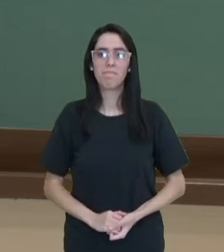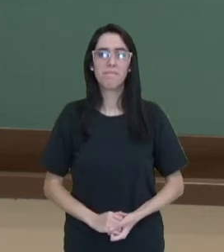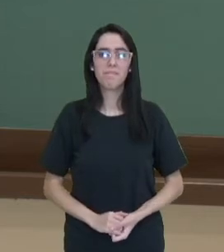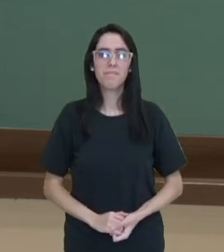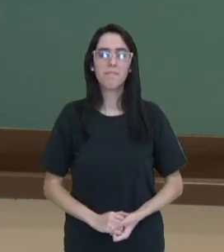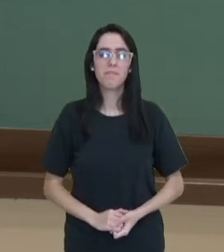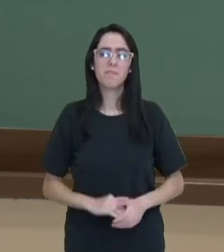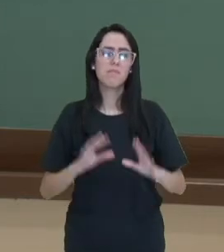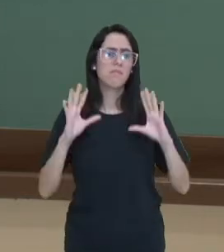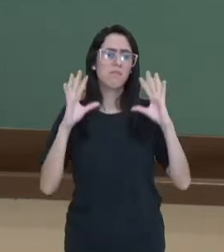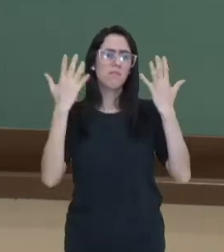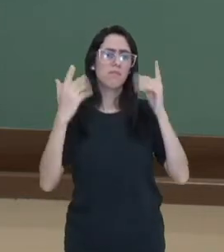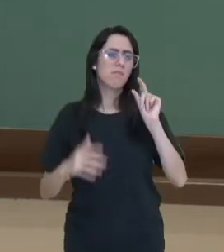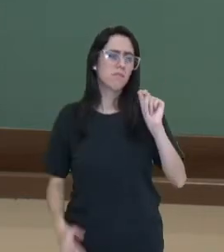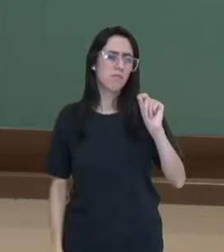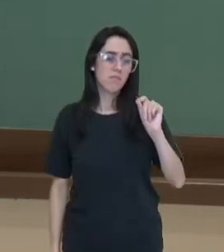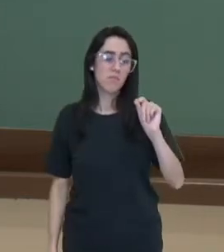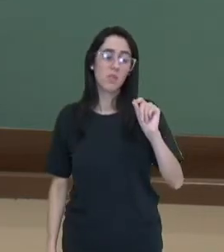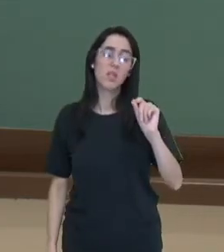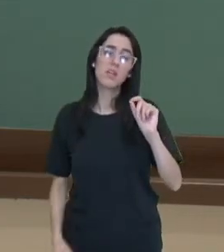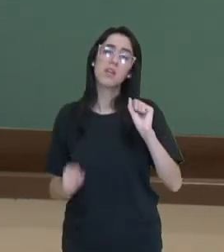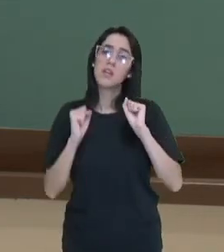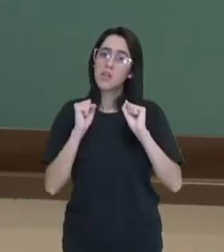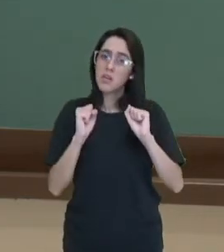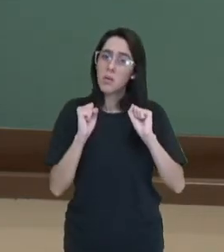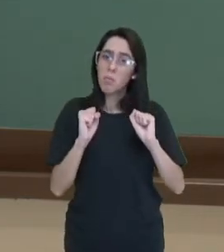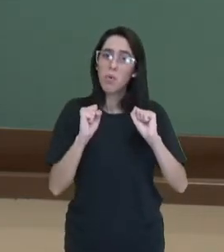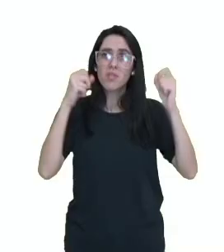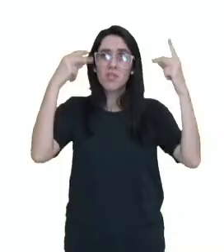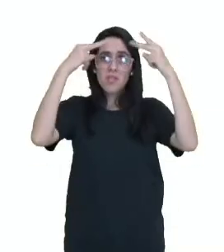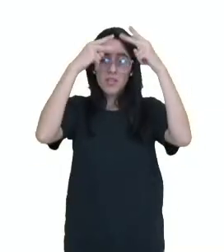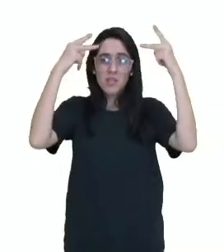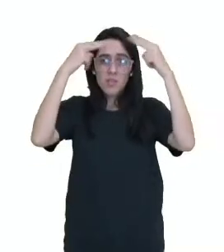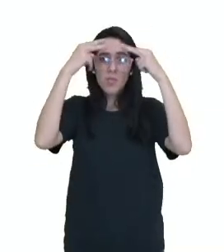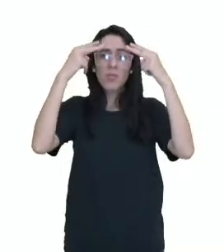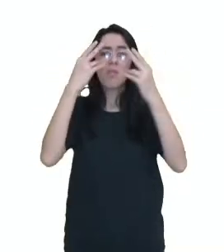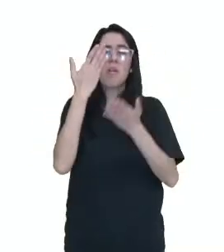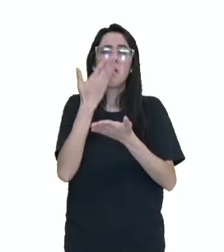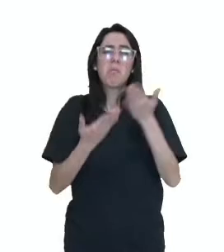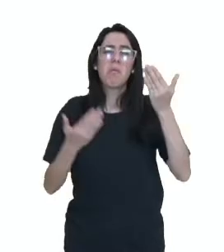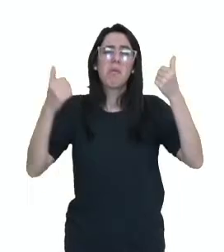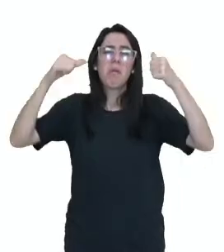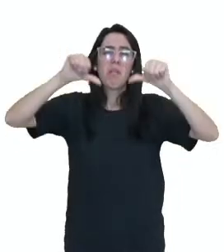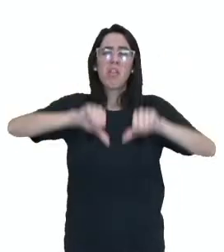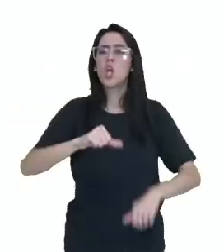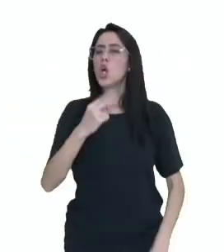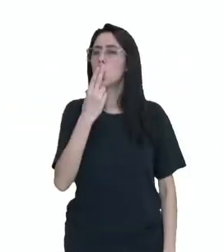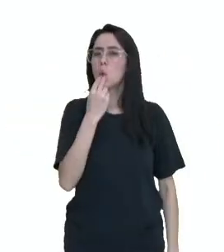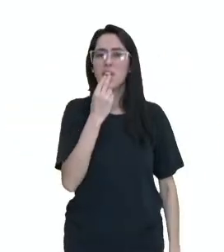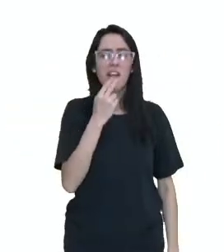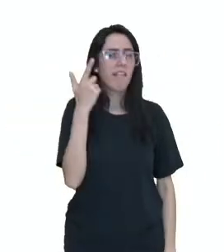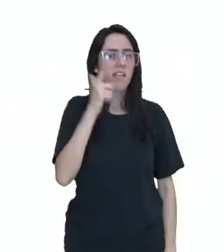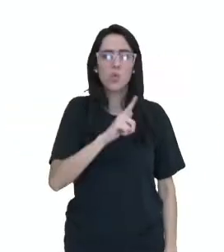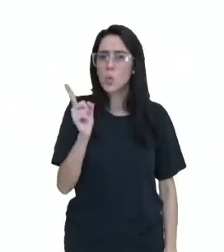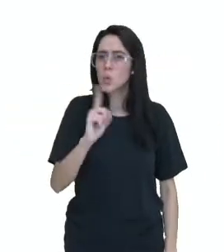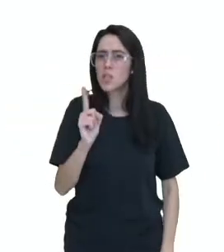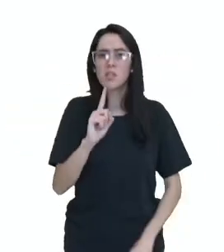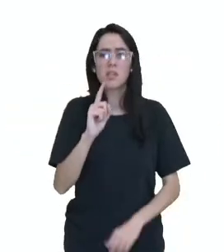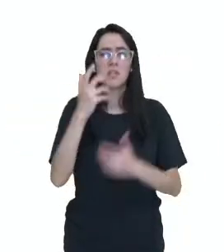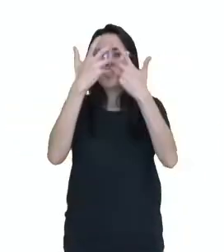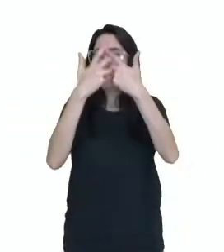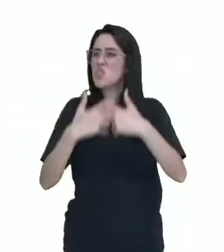O que acontece? Ocorre a perda progressiva dos neurônios, eles não conseguem receber nutrientes, eles param de funcionar,